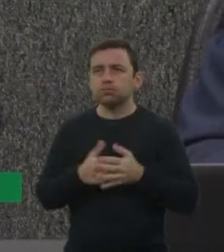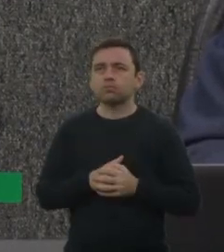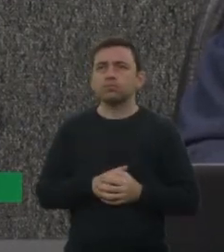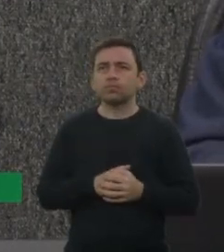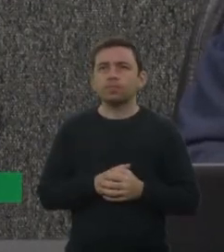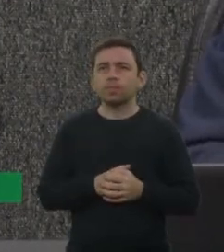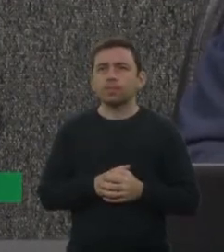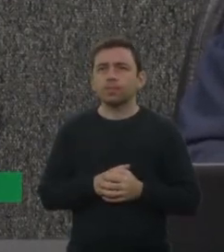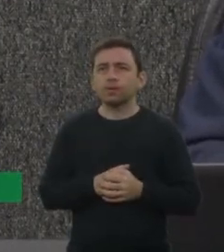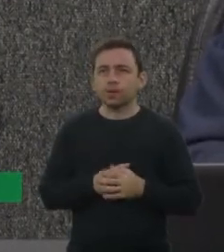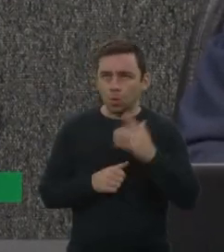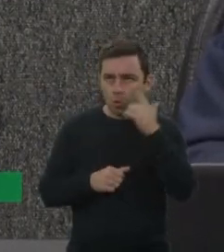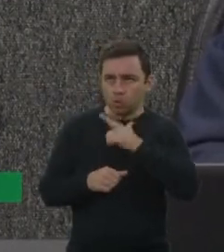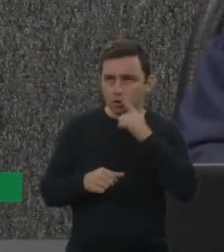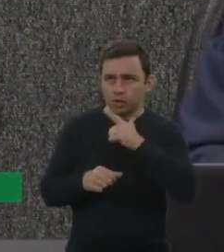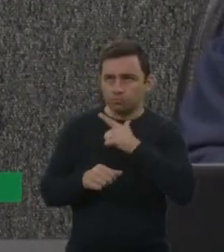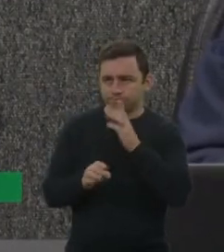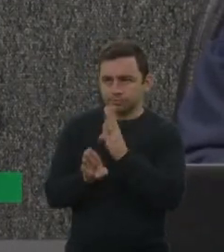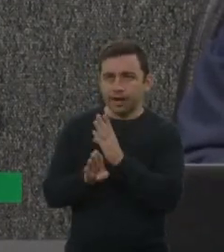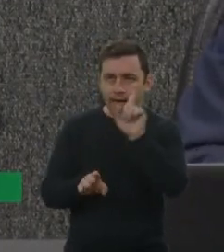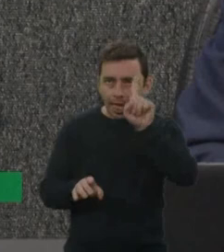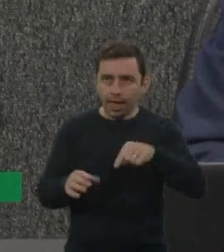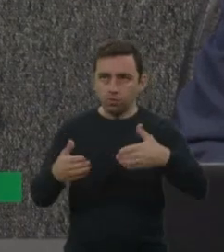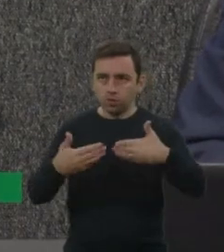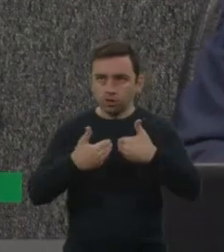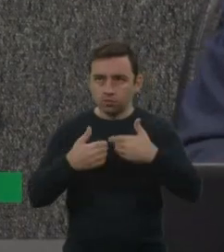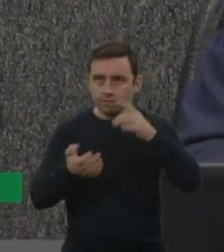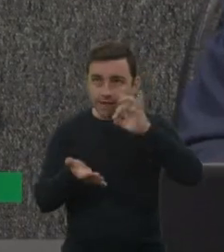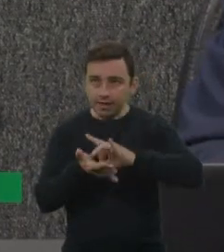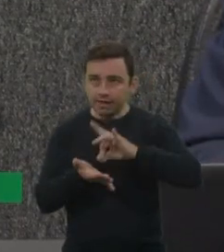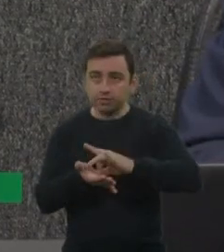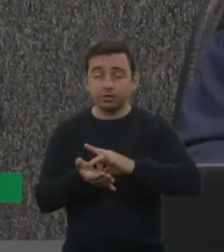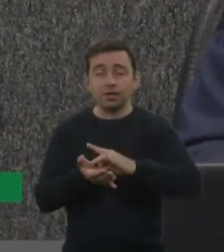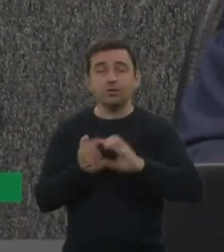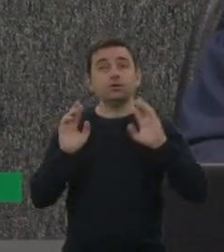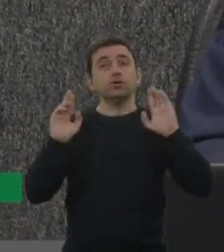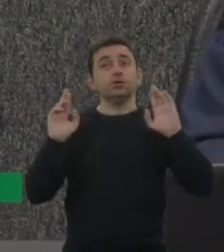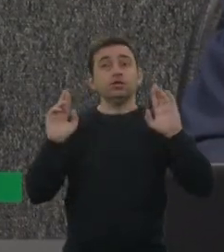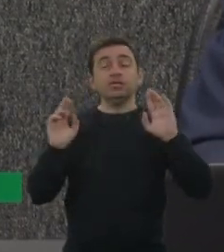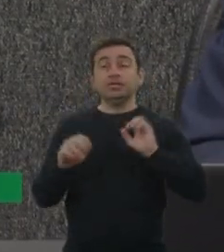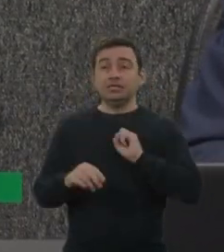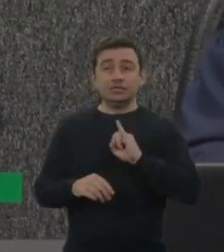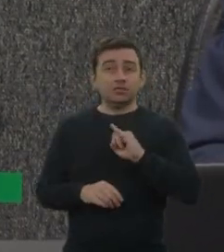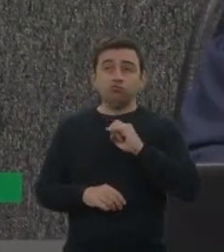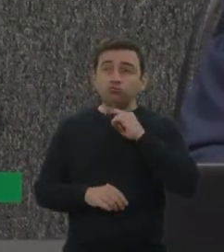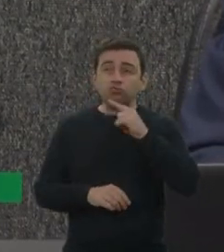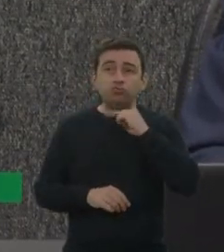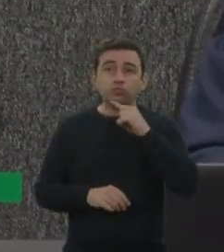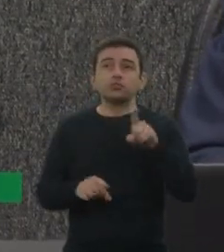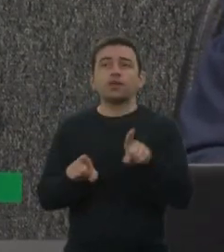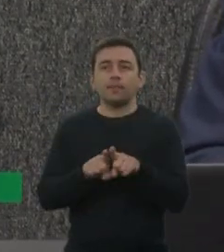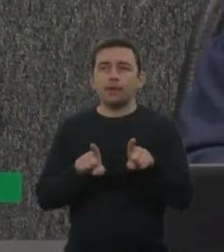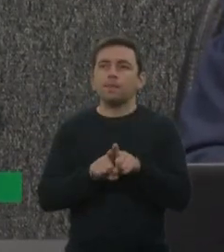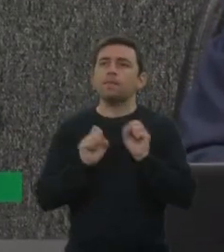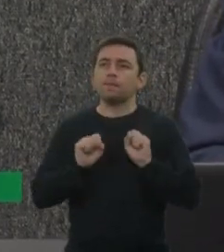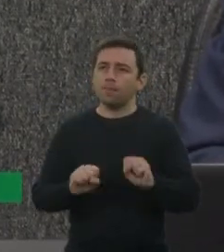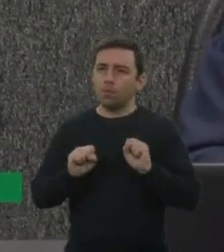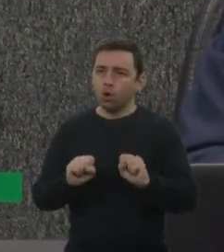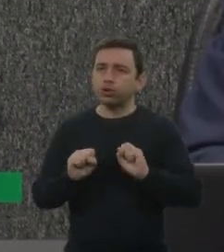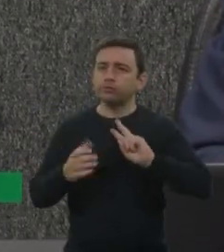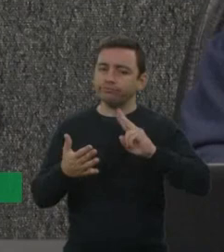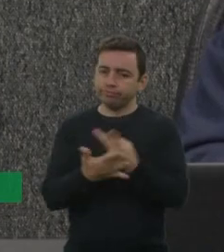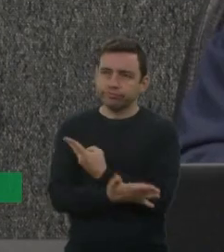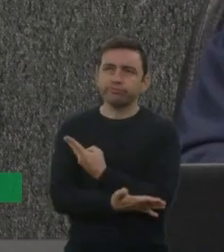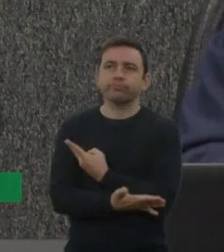para fechar aquele diagnóstico como autismo? Tomara que sim. Caso contrário, a gente também pode estar cometendo um equívoco.